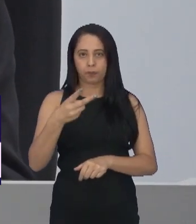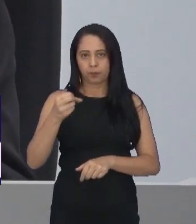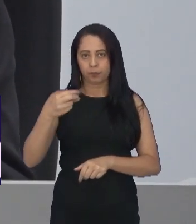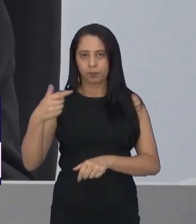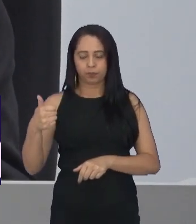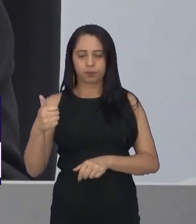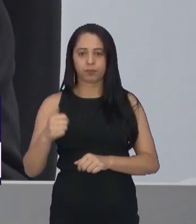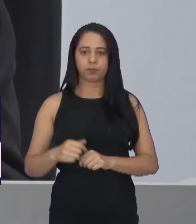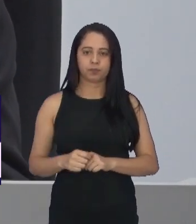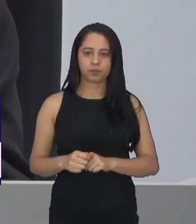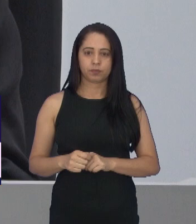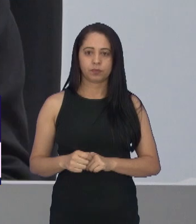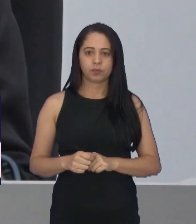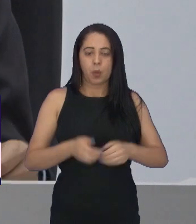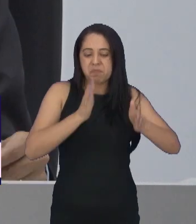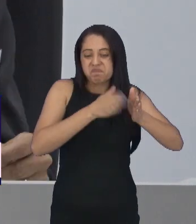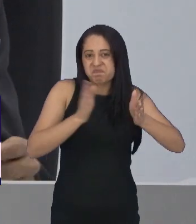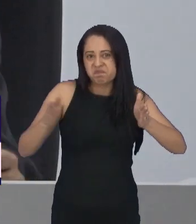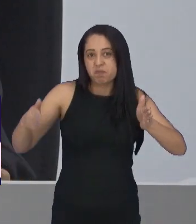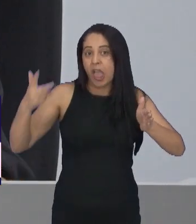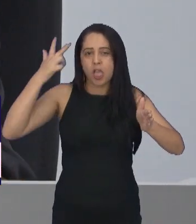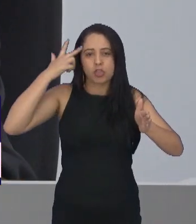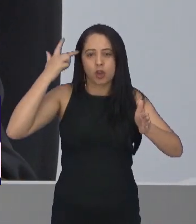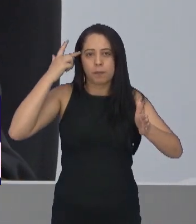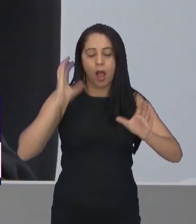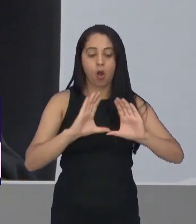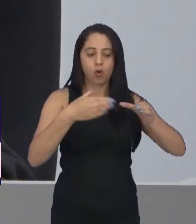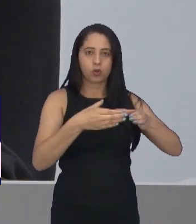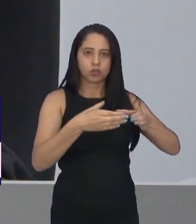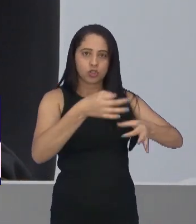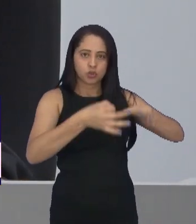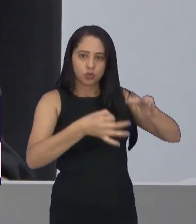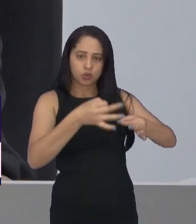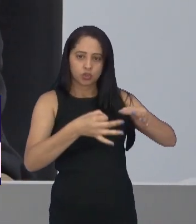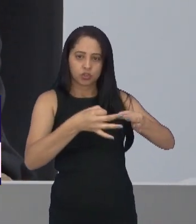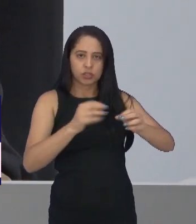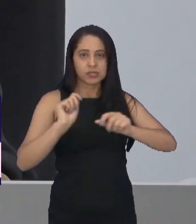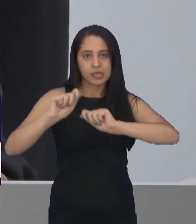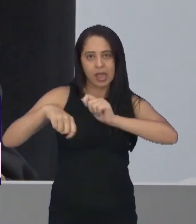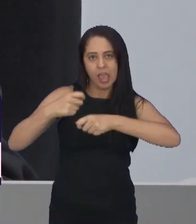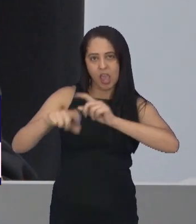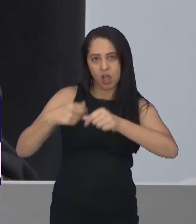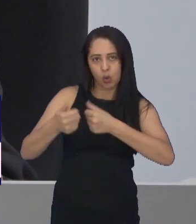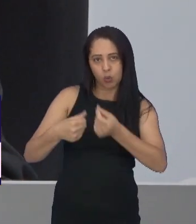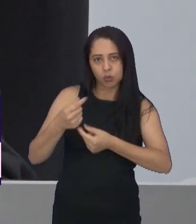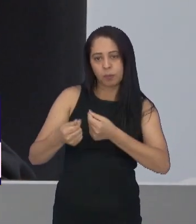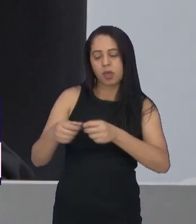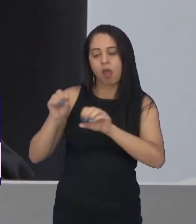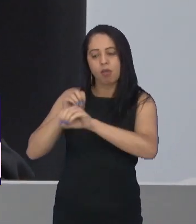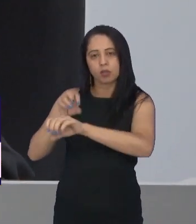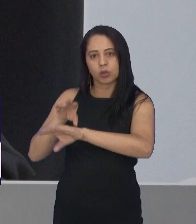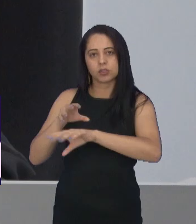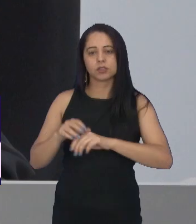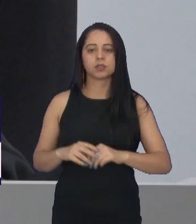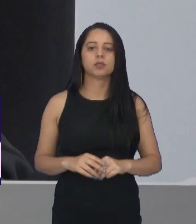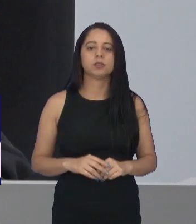271/2021. Rito ordinário, comissões de Justiça, Economia e Educação.